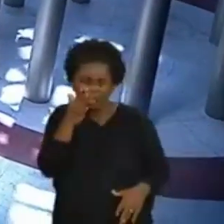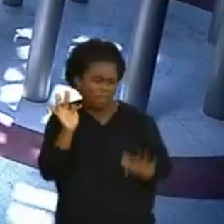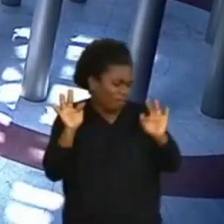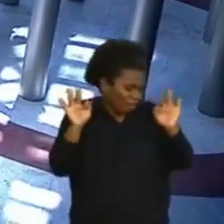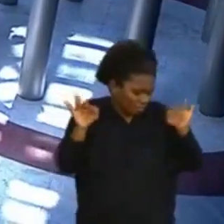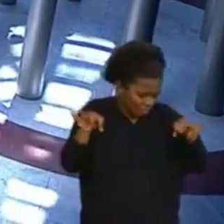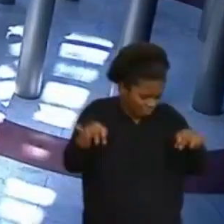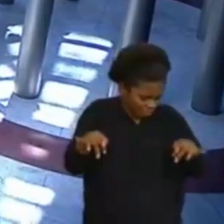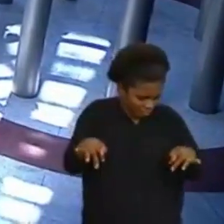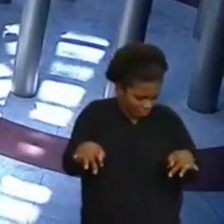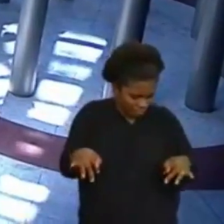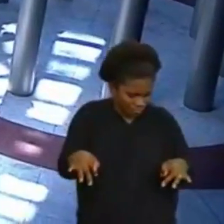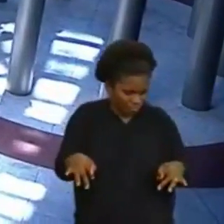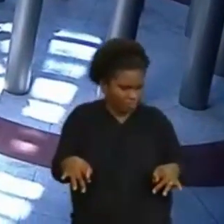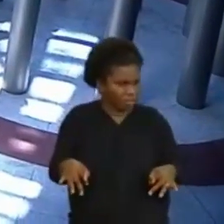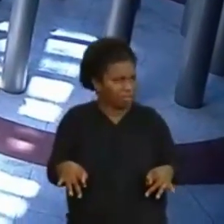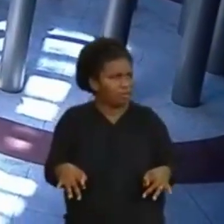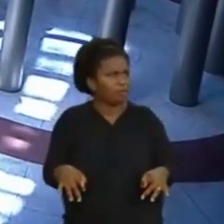e parece que é o fim.